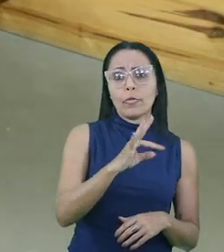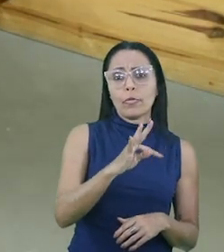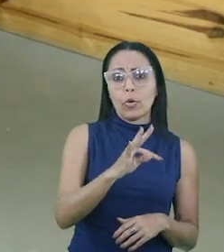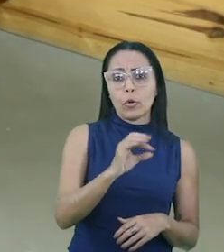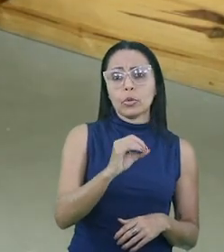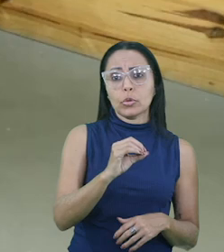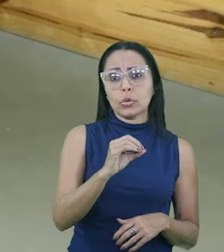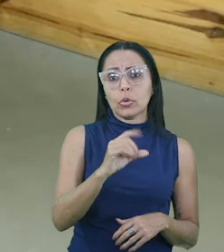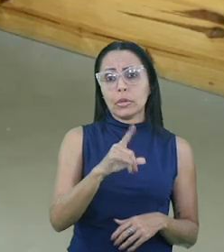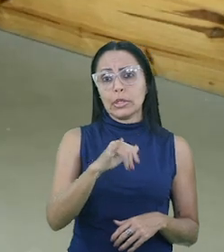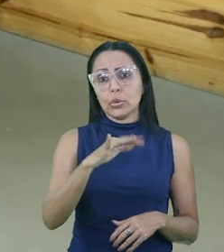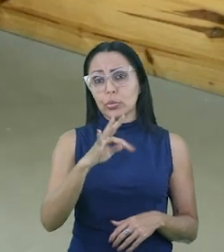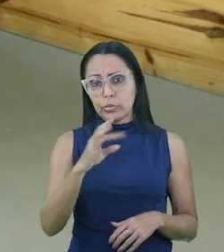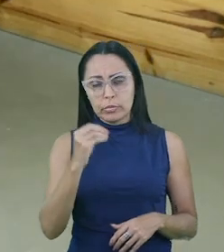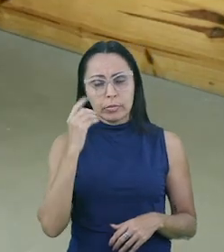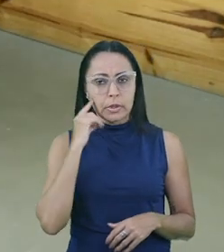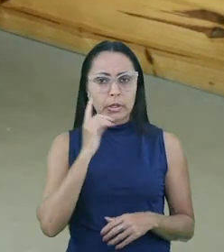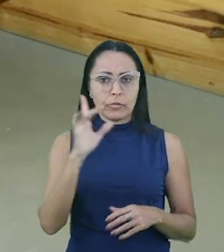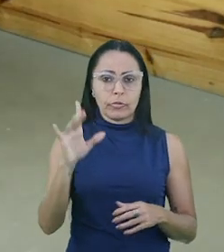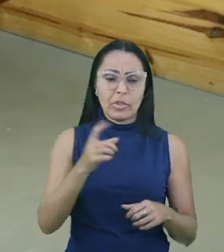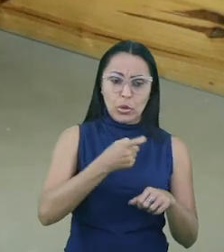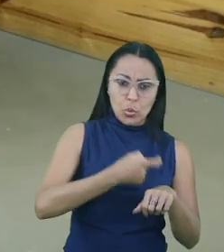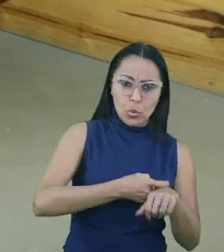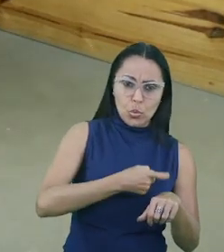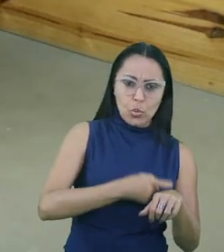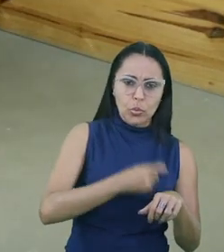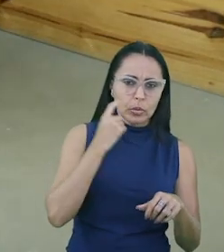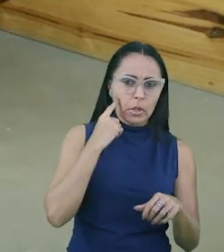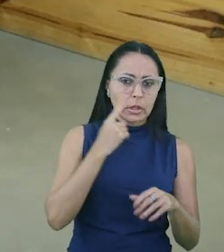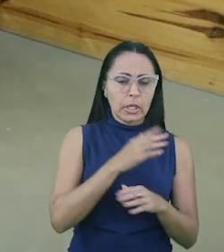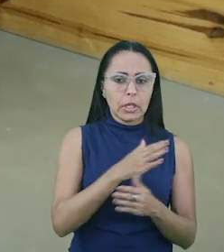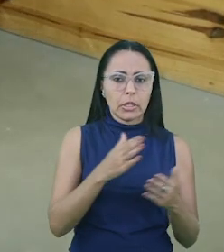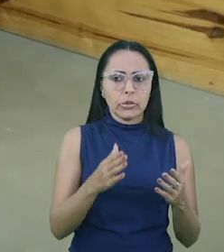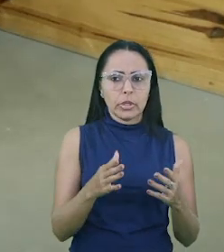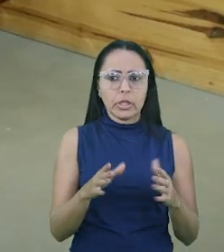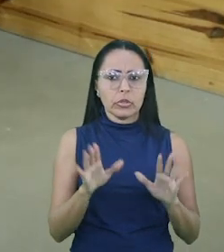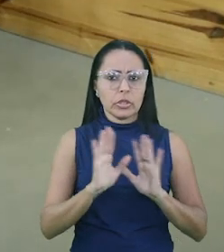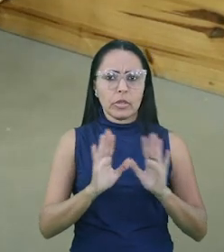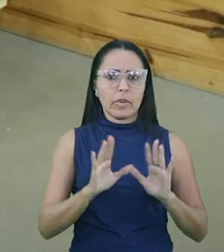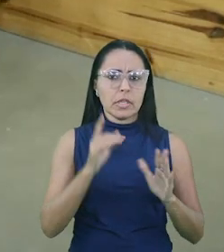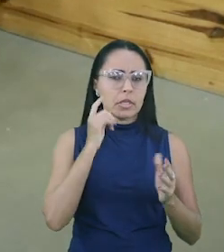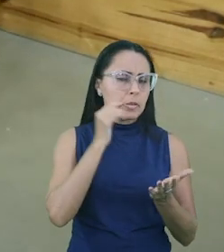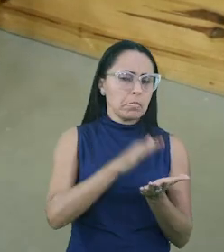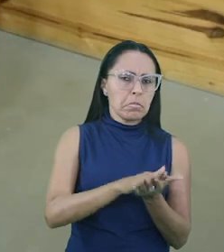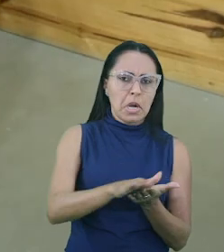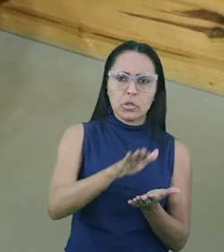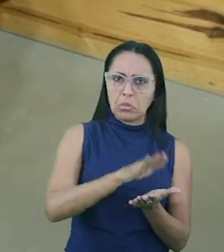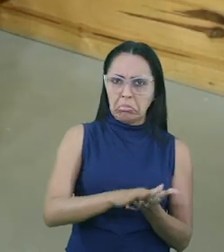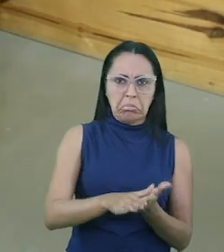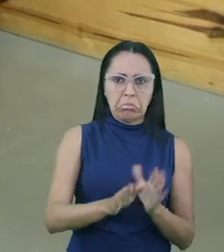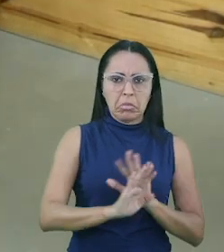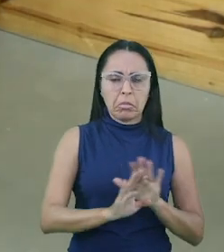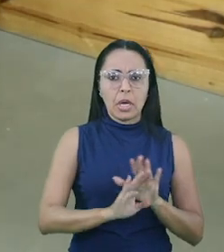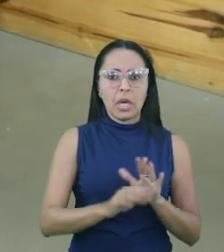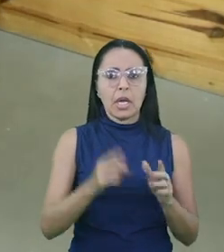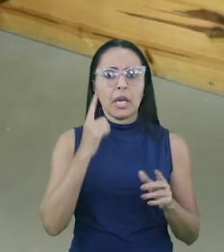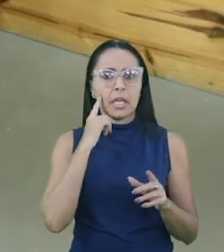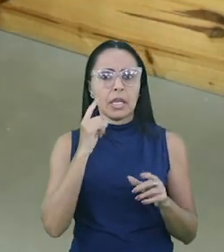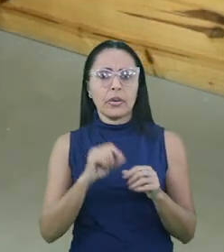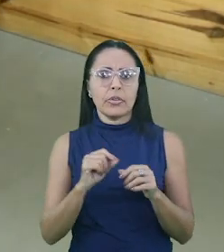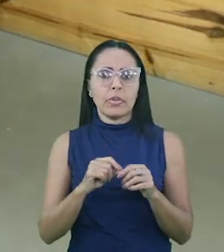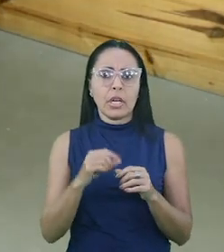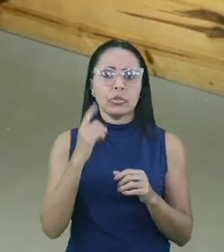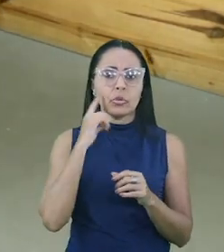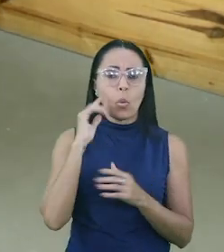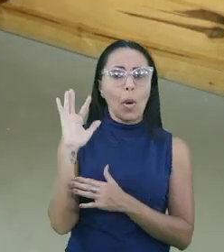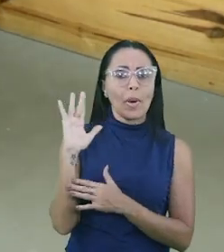né? Desenha o que vai ficar duro na tela e já deixa vazado o que não vai ser impresso e faz essa produção da matriz manualmente. O processo